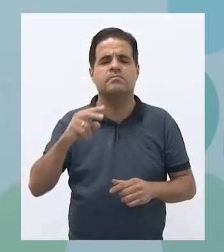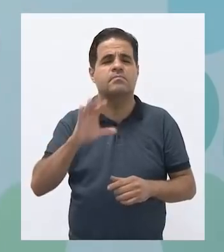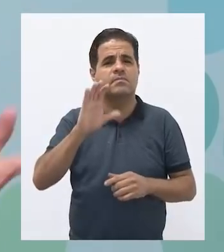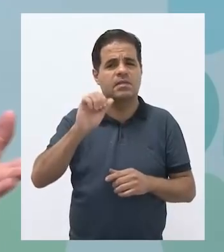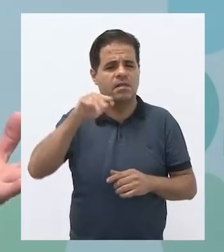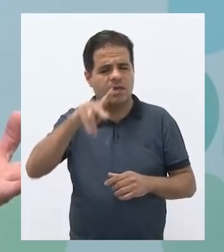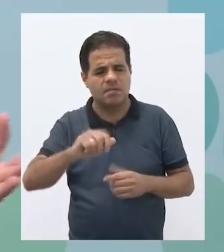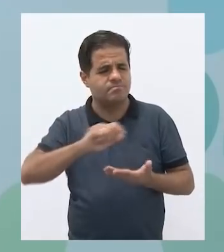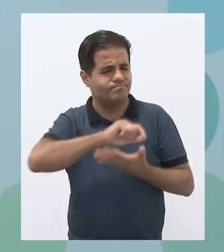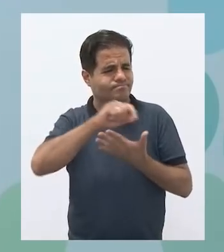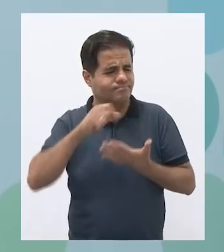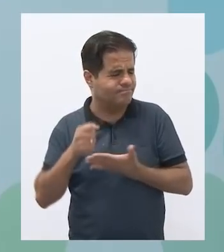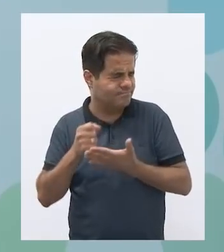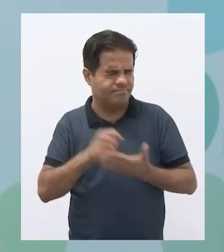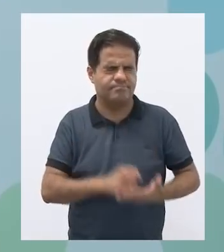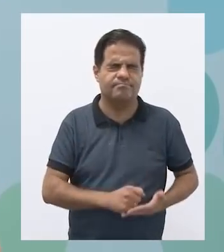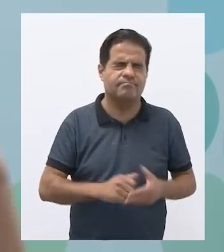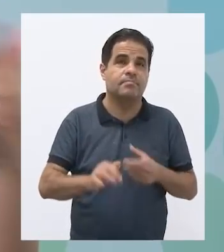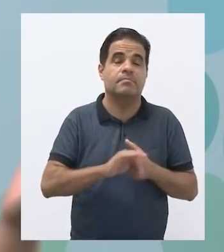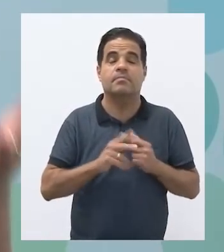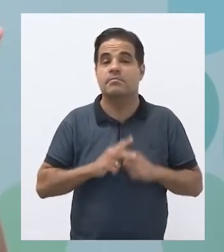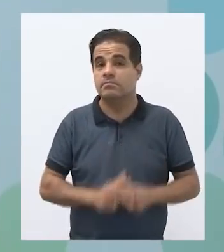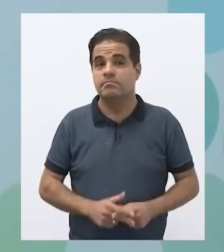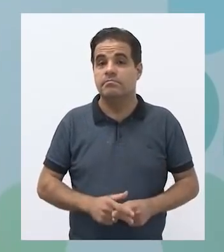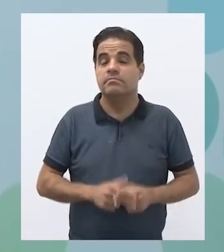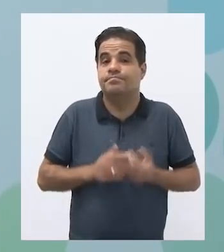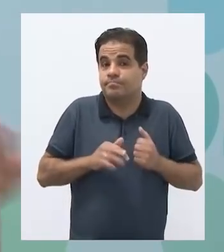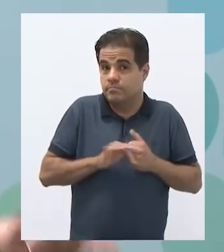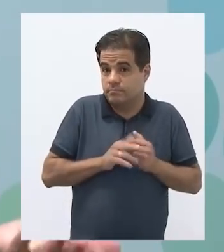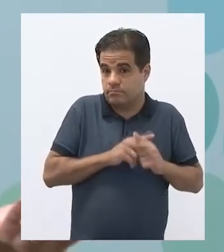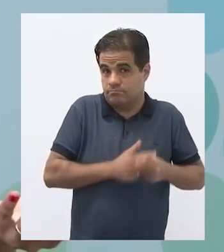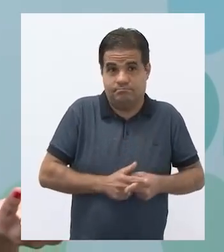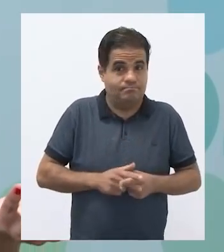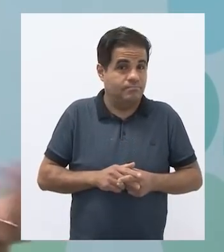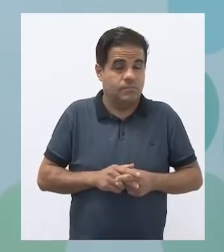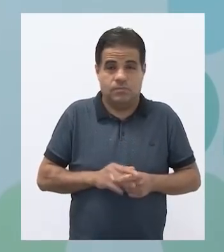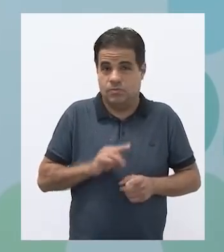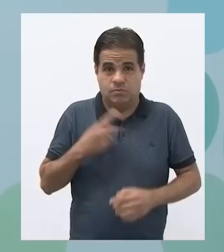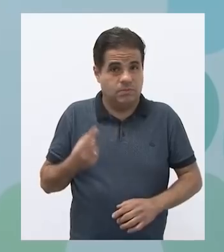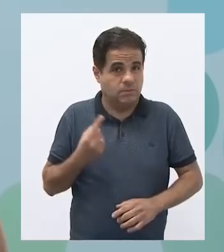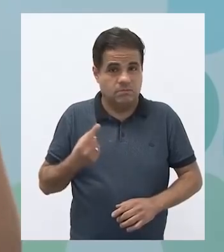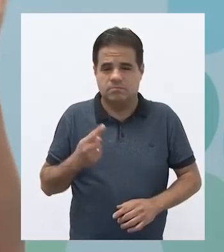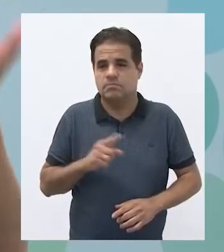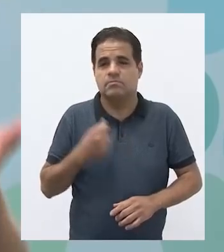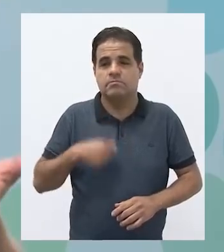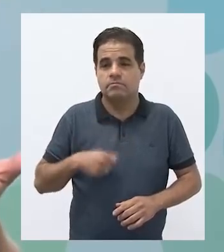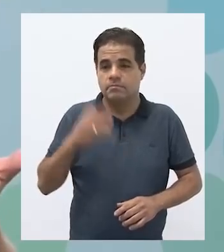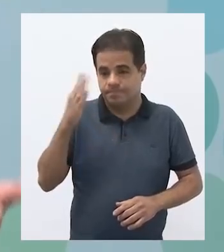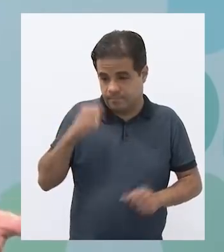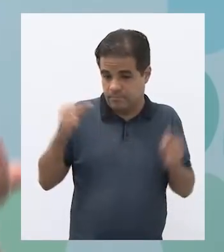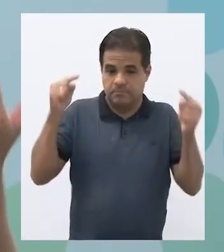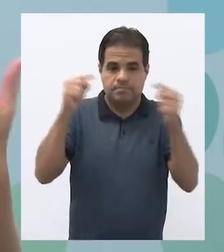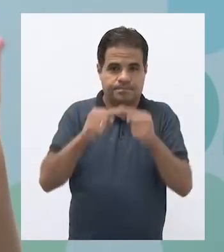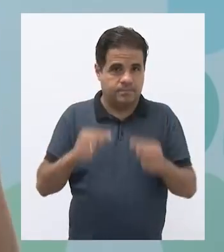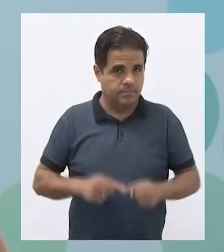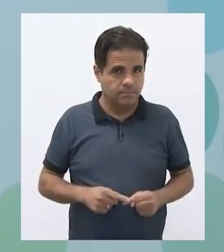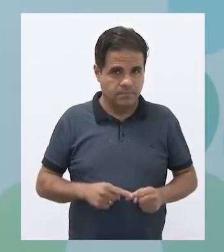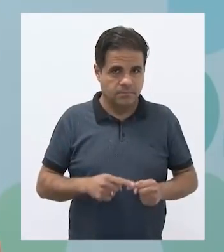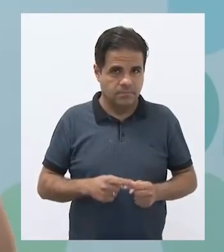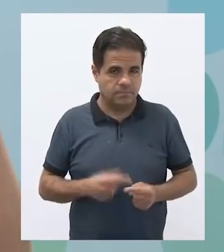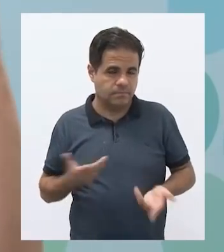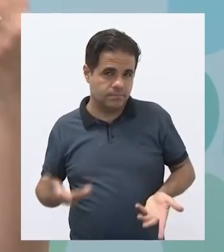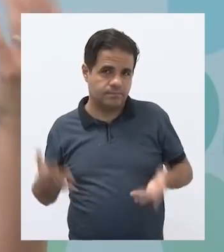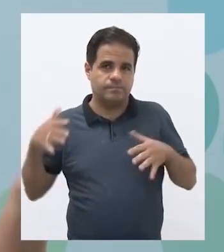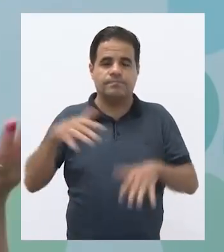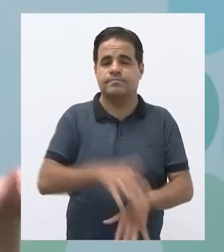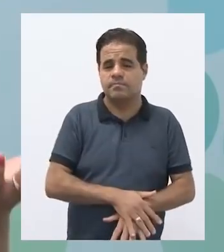a gente está trazendo um monte de ferramentas, mas a ferramenta em si, como você disse, não funciona. Eu tenho que saber como eu aplicar,